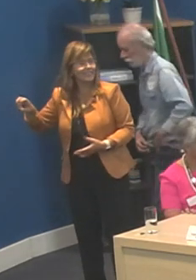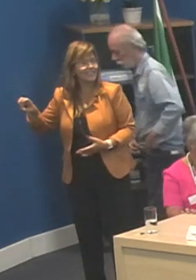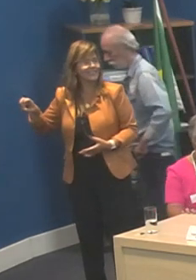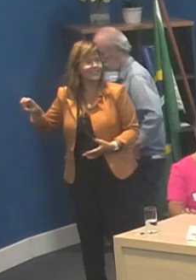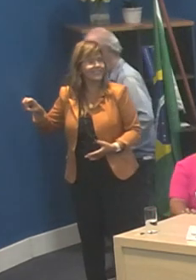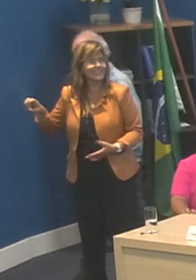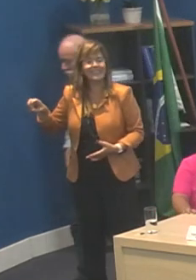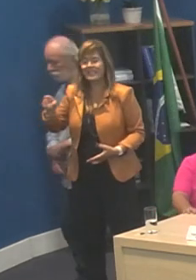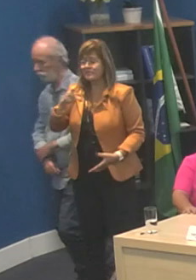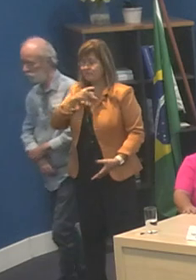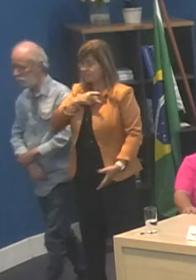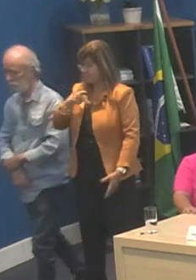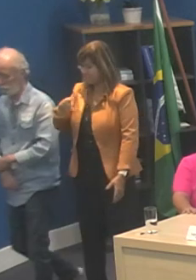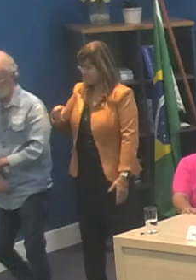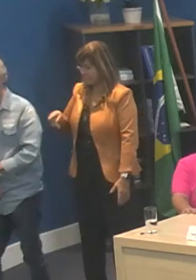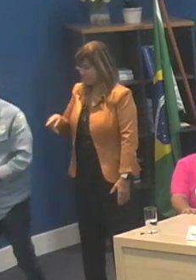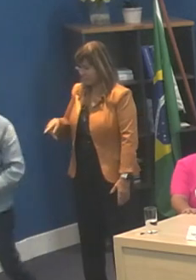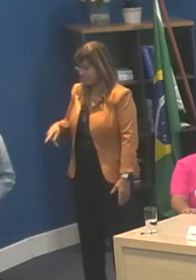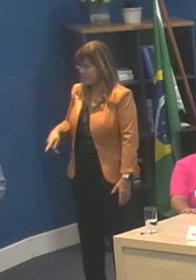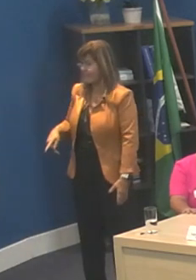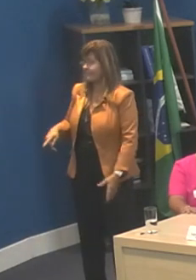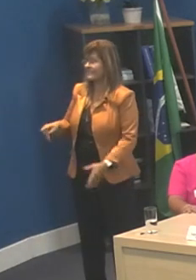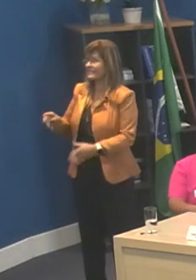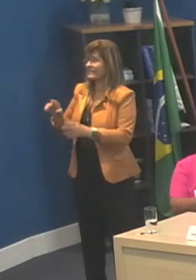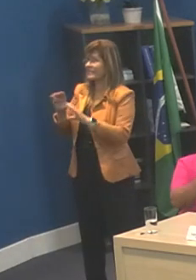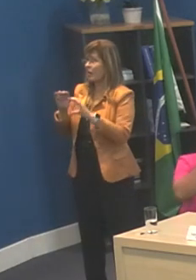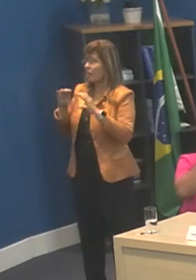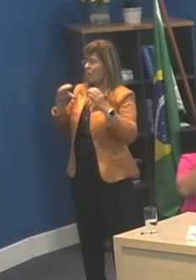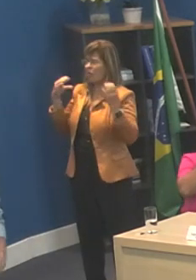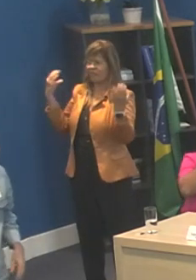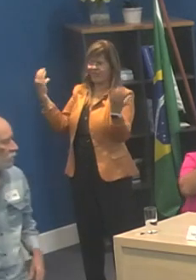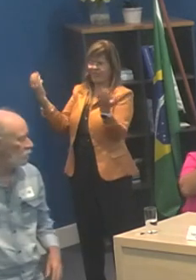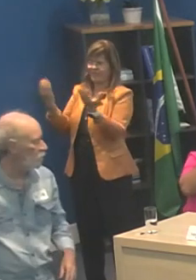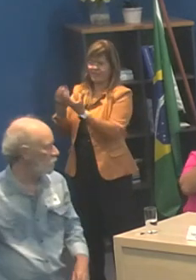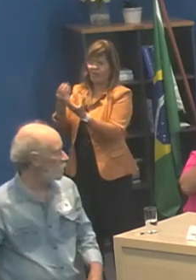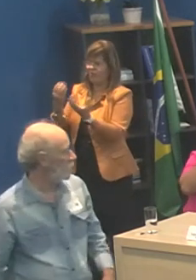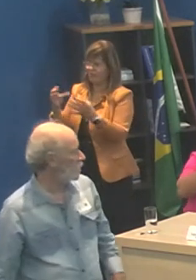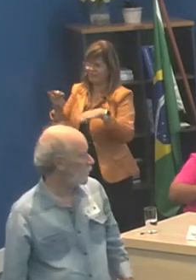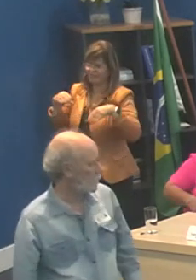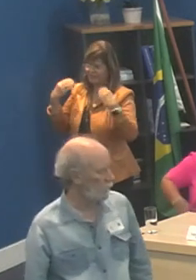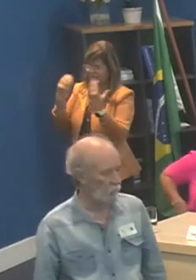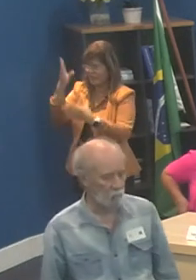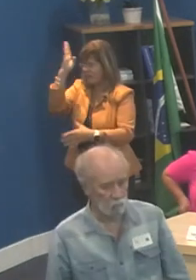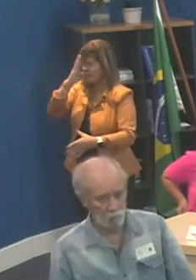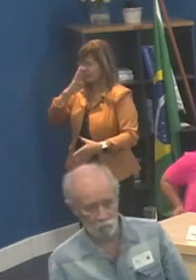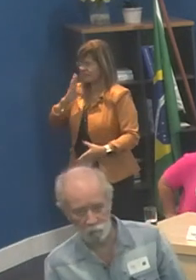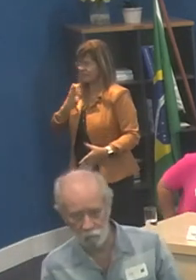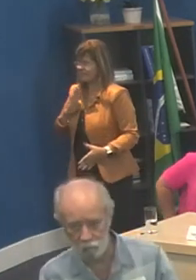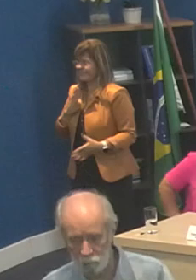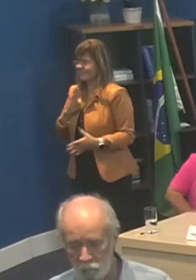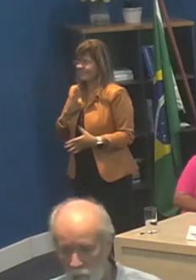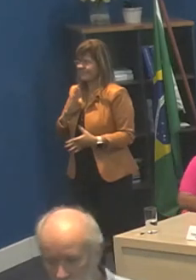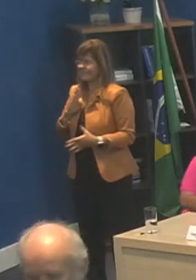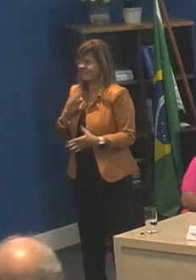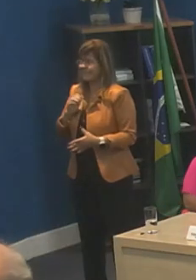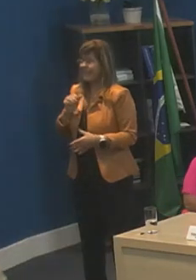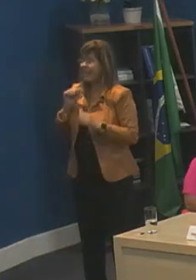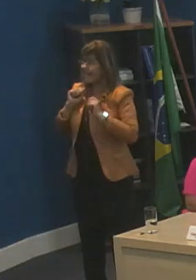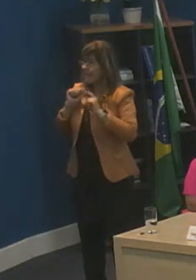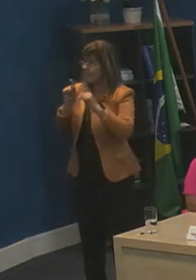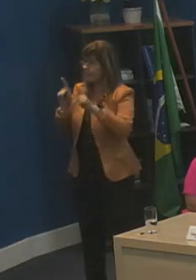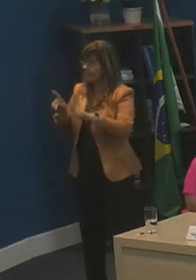Eleita presidente da Confederação Brasileira de